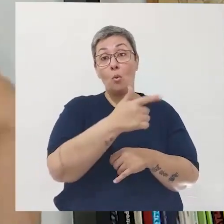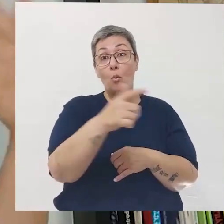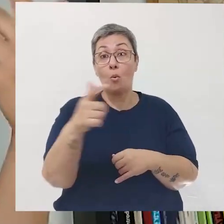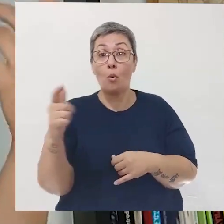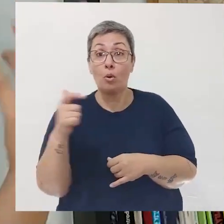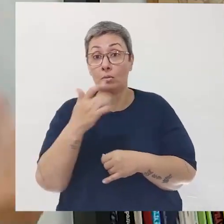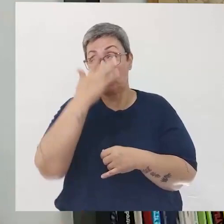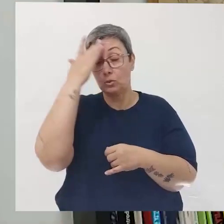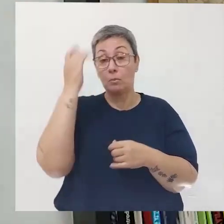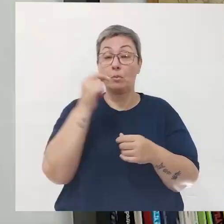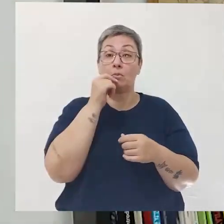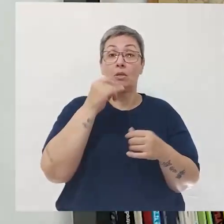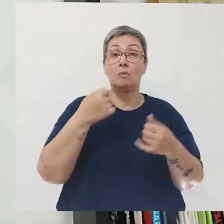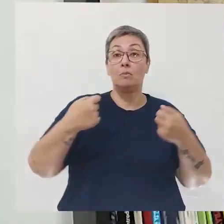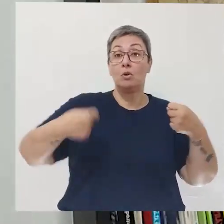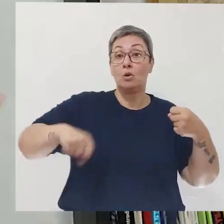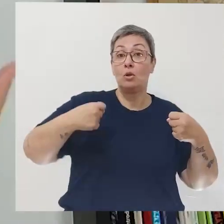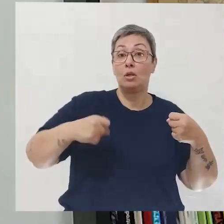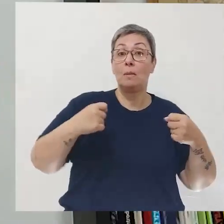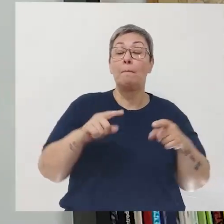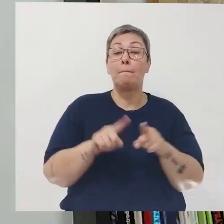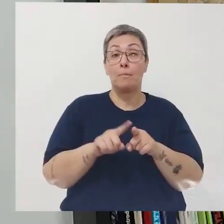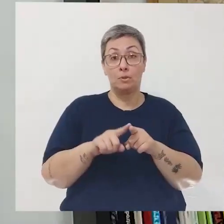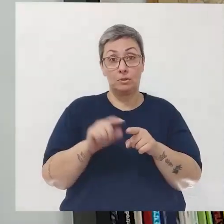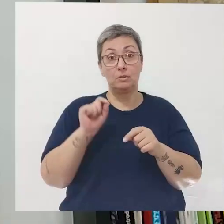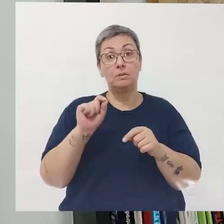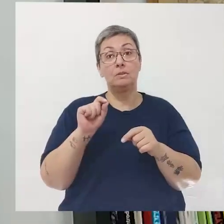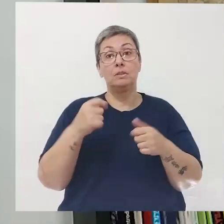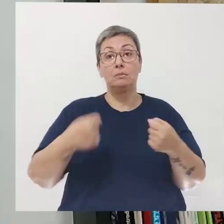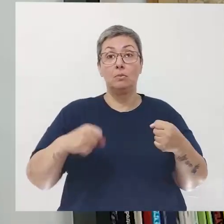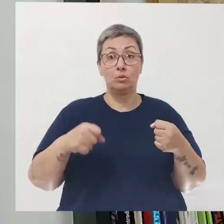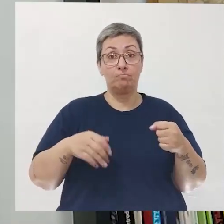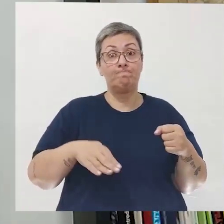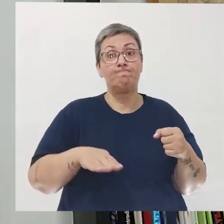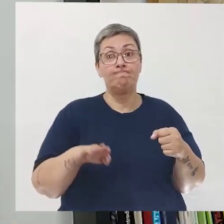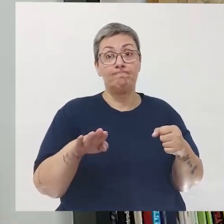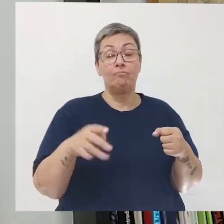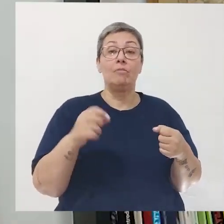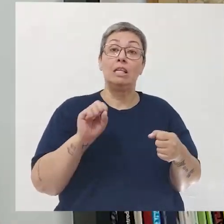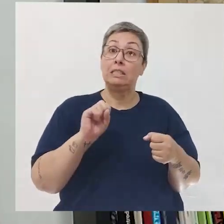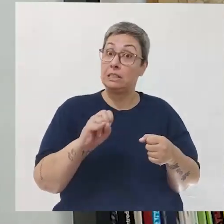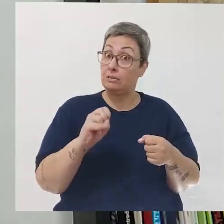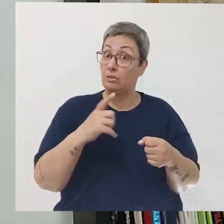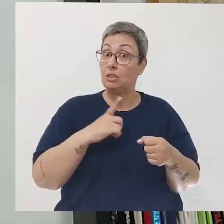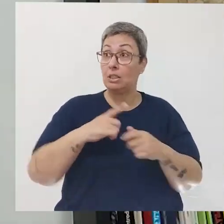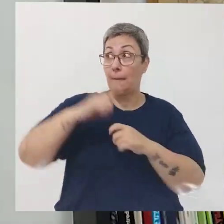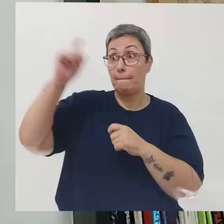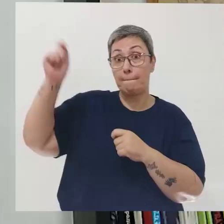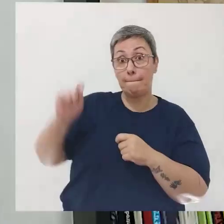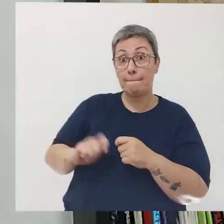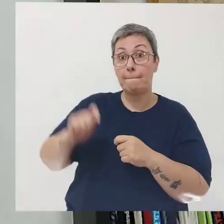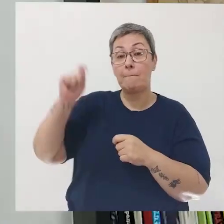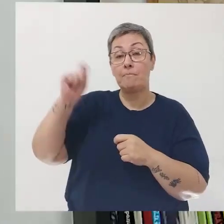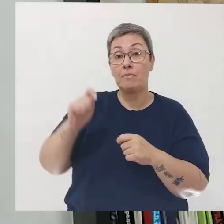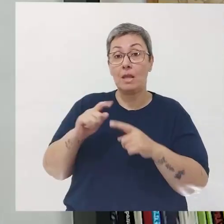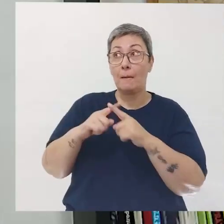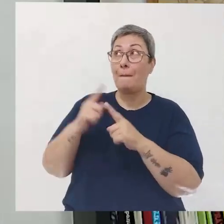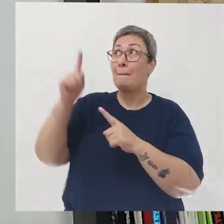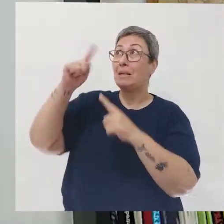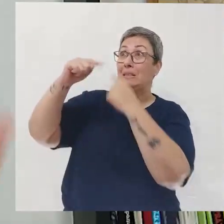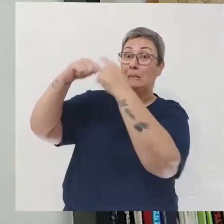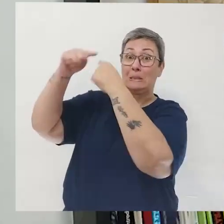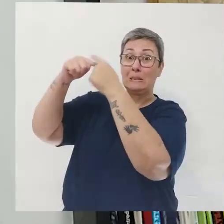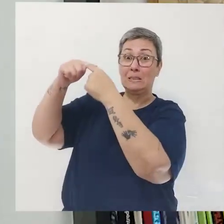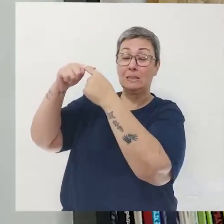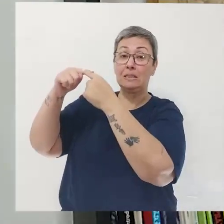com outras pessoas, como por exemplo motociclistas, né? O pessoal que está passando de moto. Caso você esteja empinando pipa e